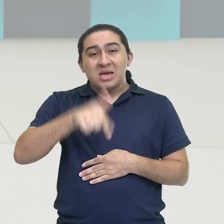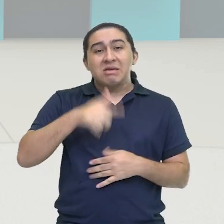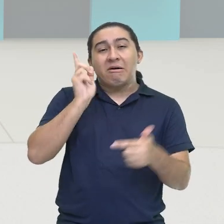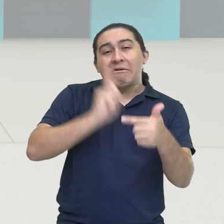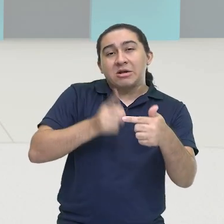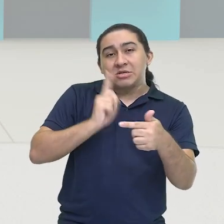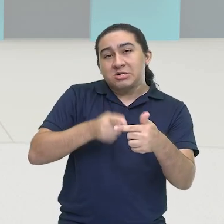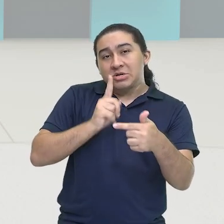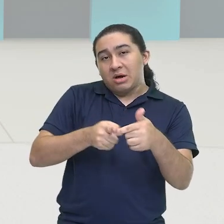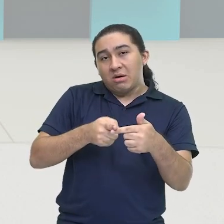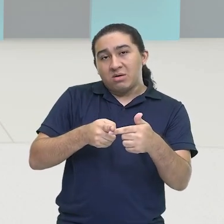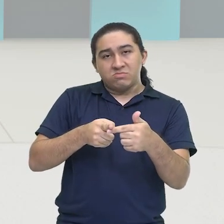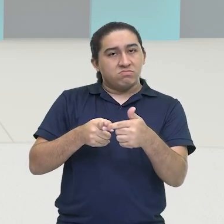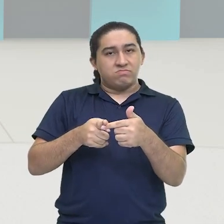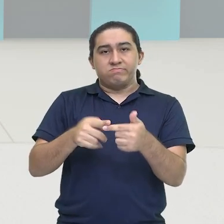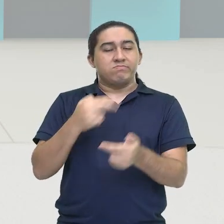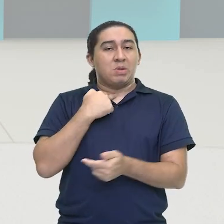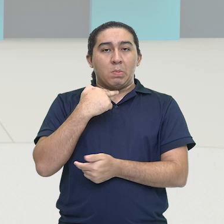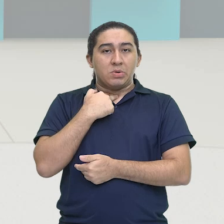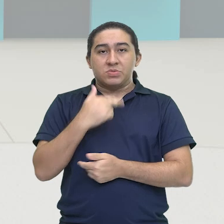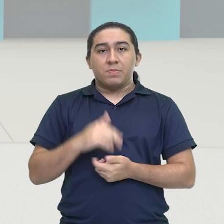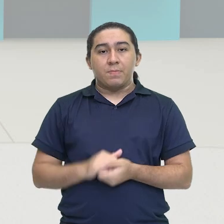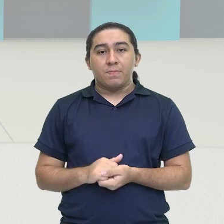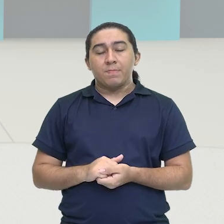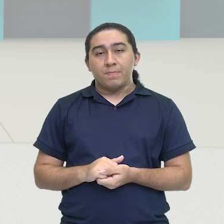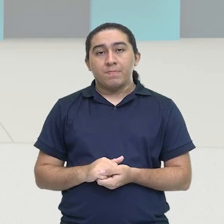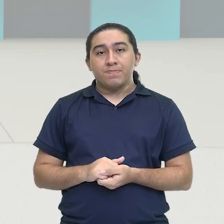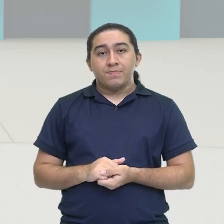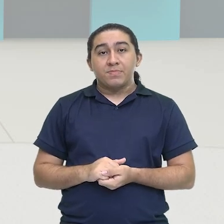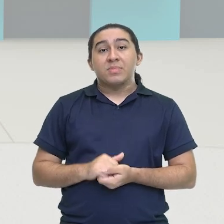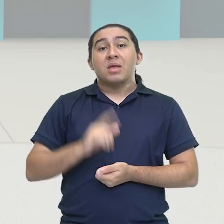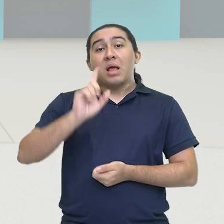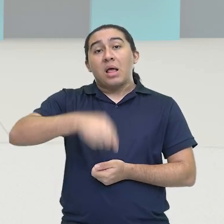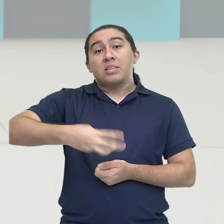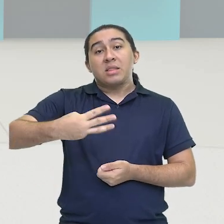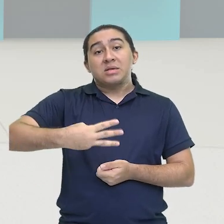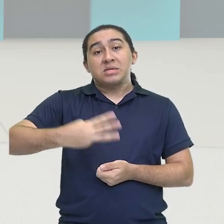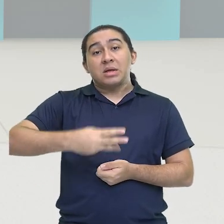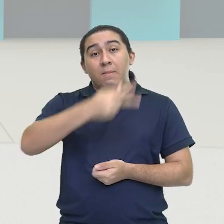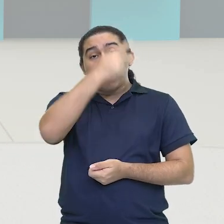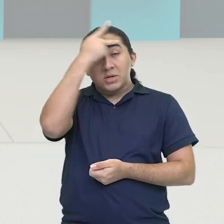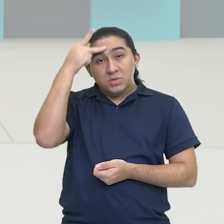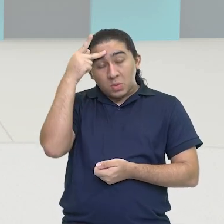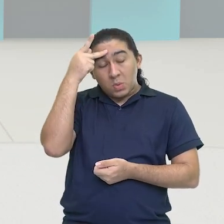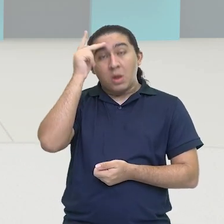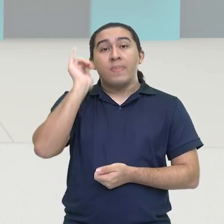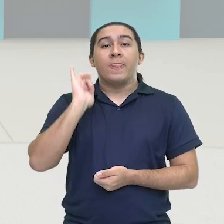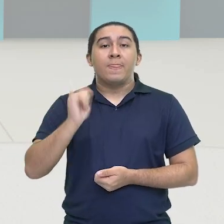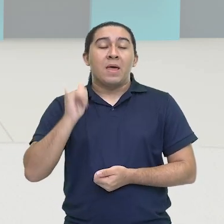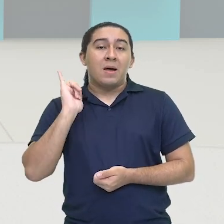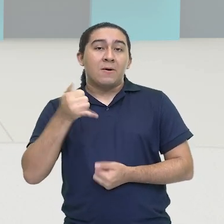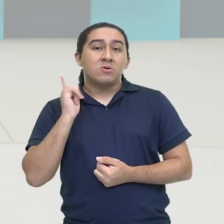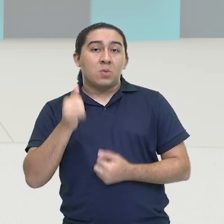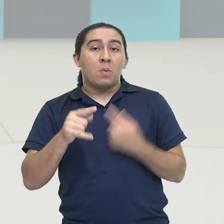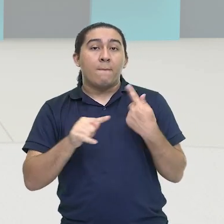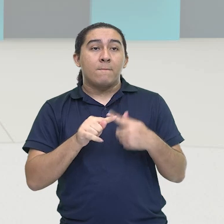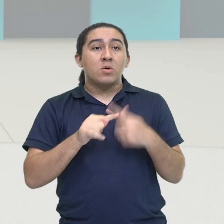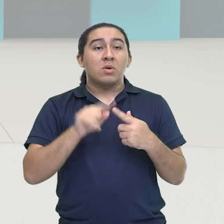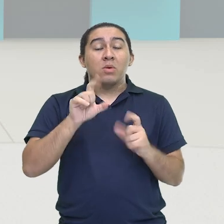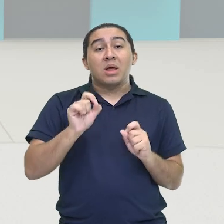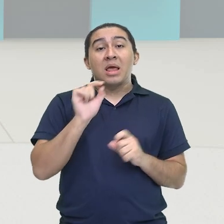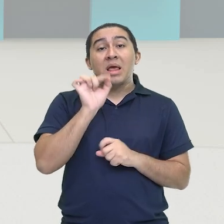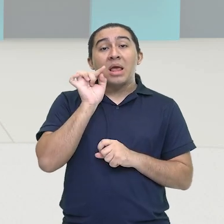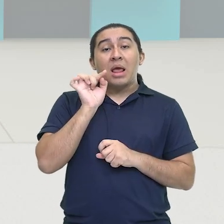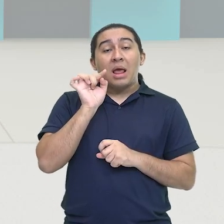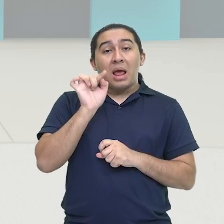né? Então, não pode. É terceira pessoa o narrador que ele observa os fatos,